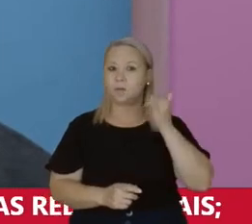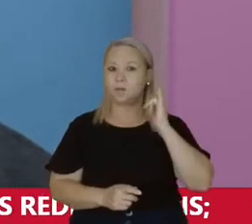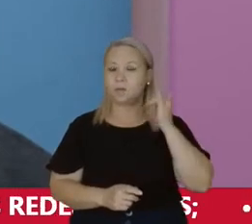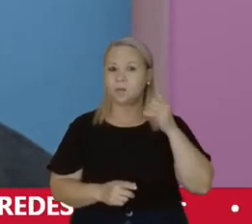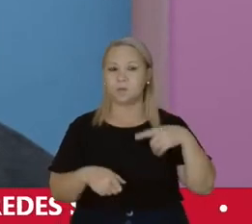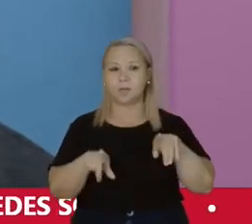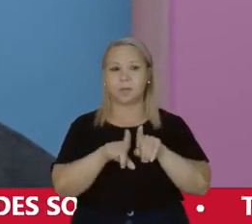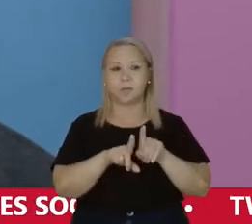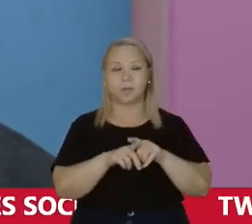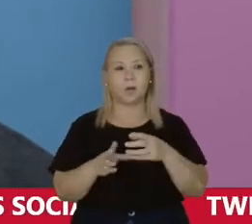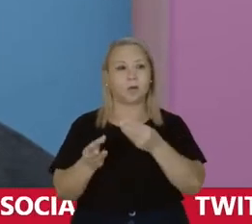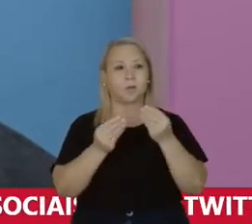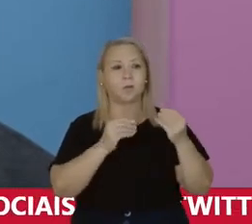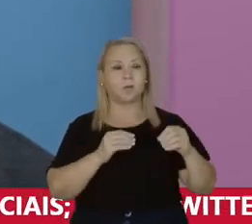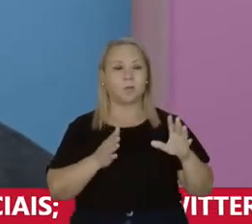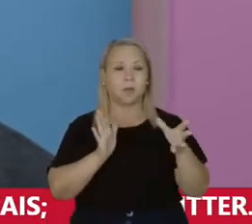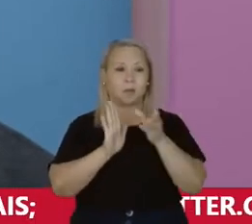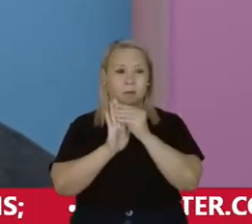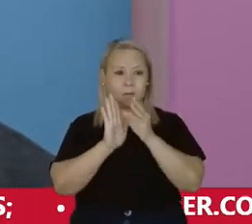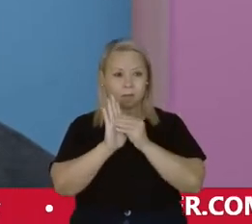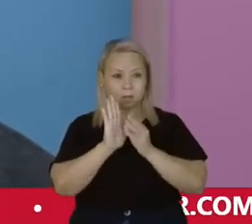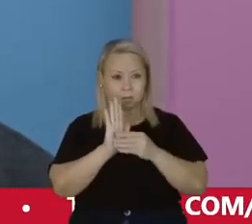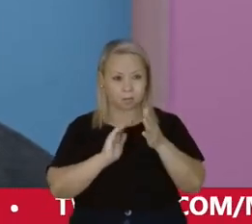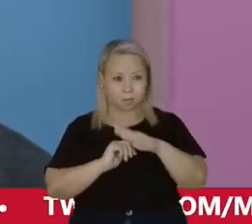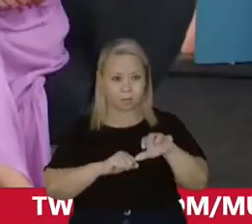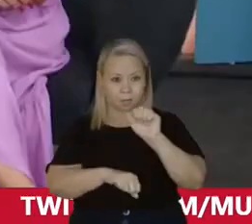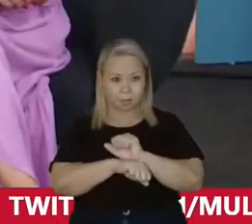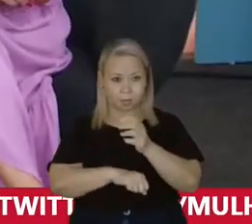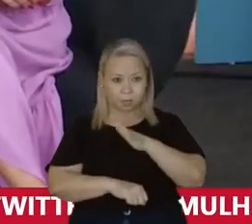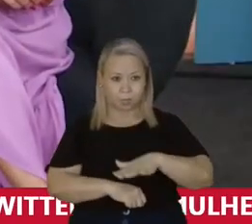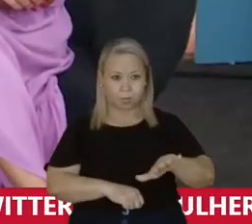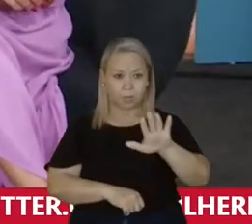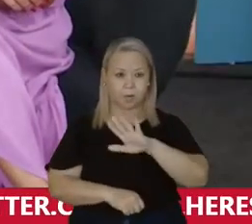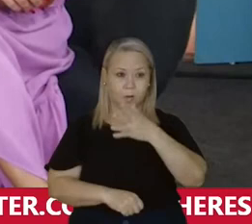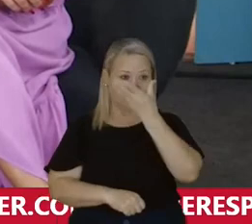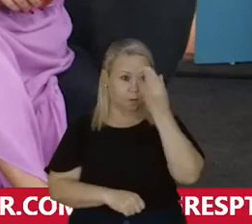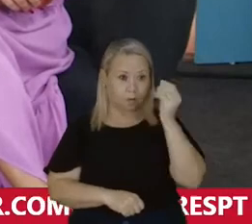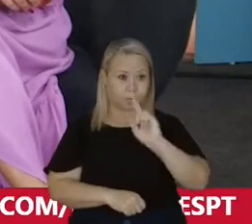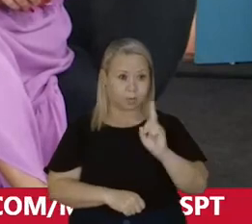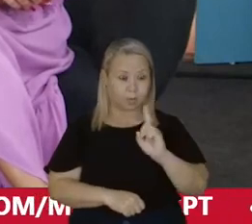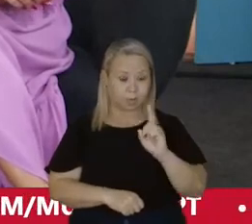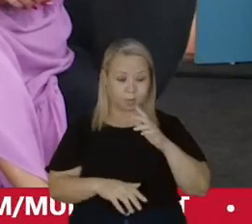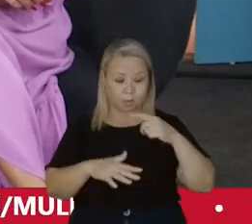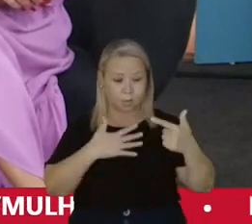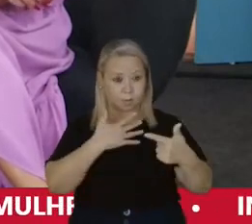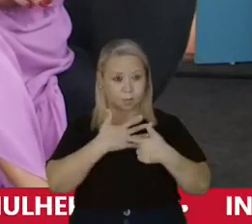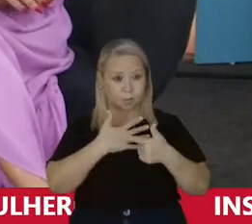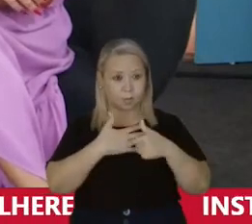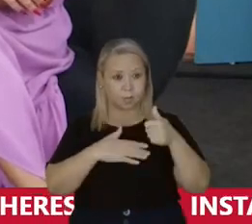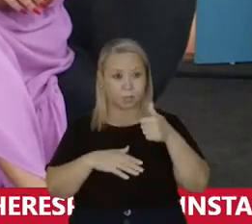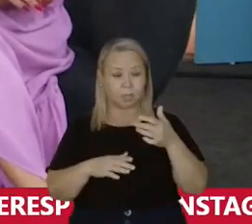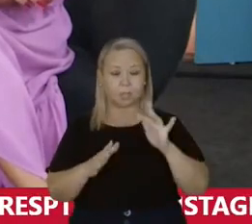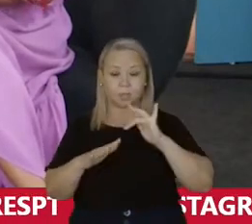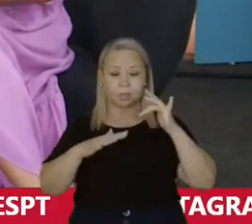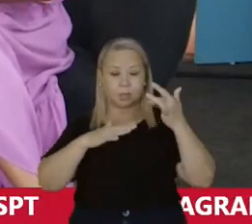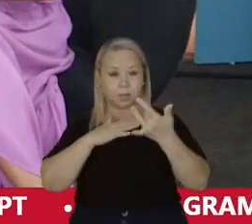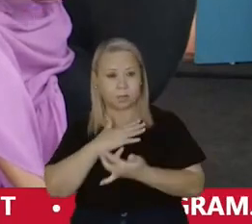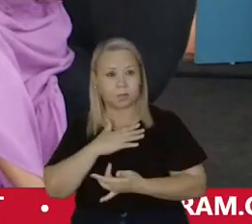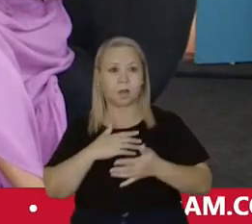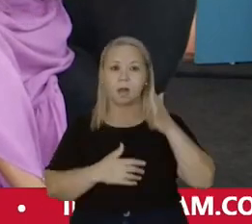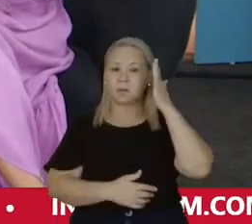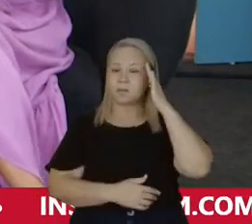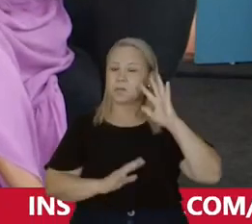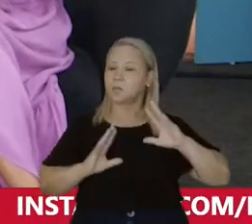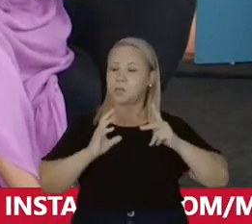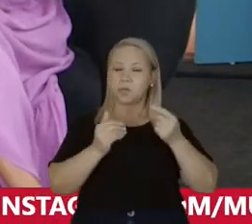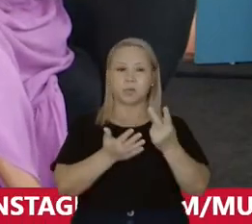Spotify. Lá tem muito mais conteúdo esperando por você. Não esquece de curtir a gente nas redes sociais. Assim você fica sempre por dentro de